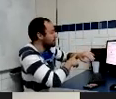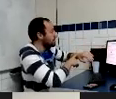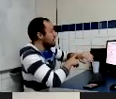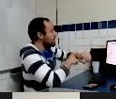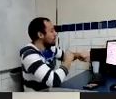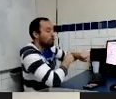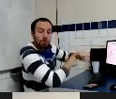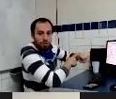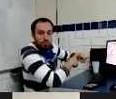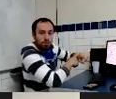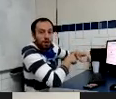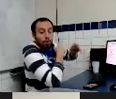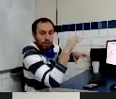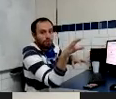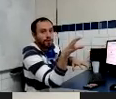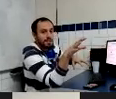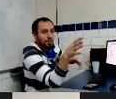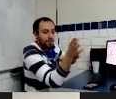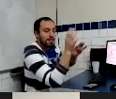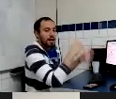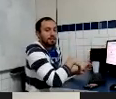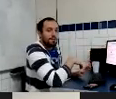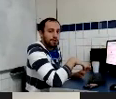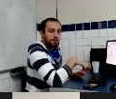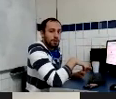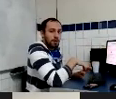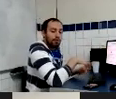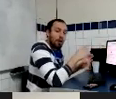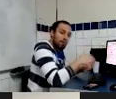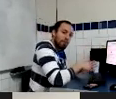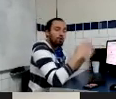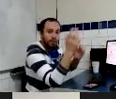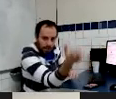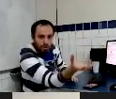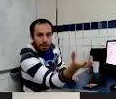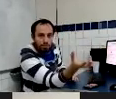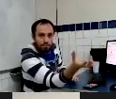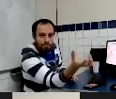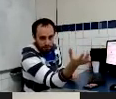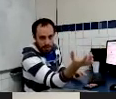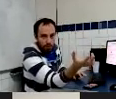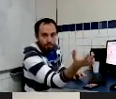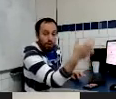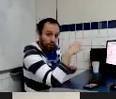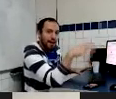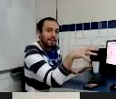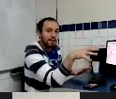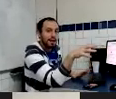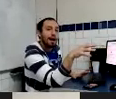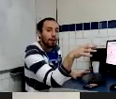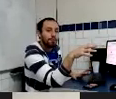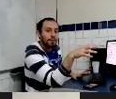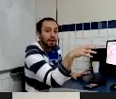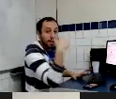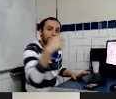aplicativo. Faltam dois minutos. O que eu vou fazer? Eu vou encerrar esse vídeo e vou abrir uma outra reunião. Entendeu? Para eu finalizar